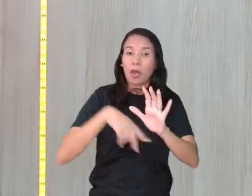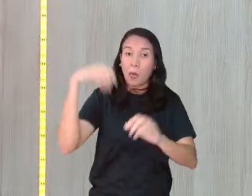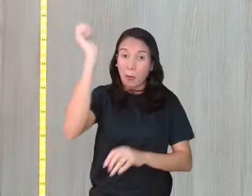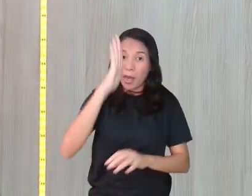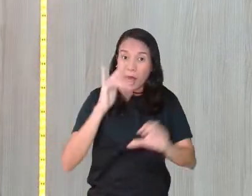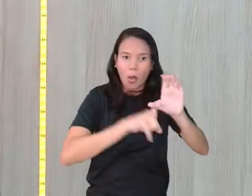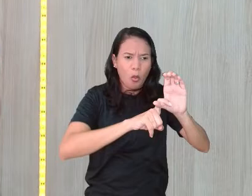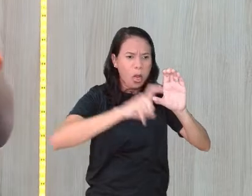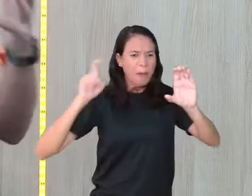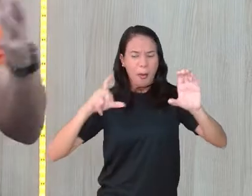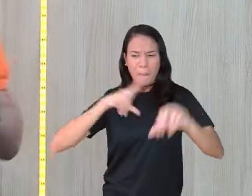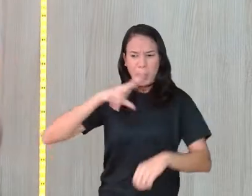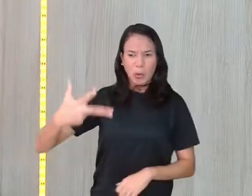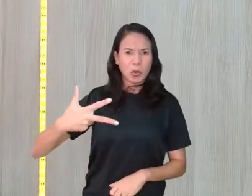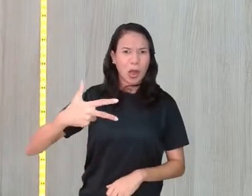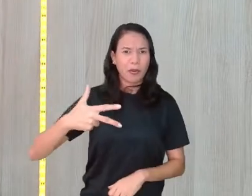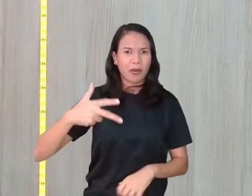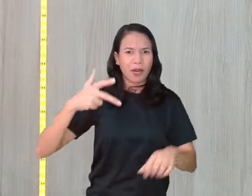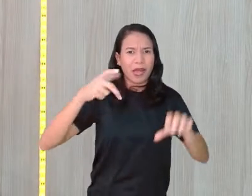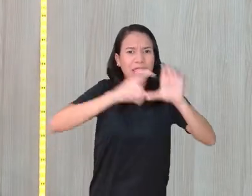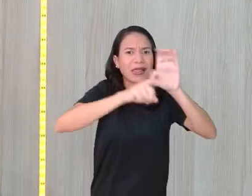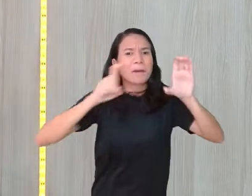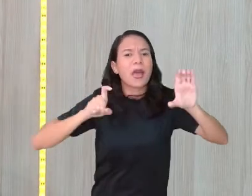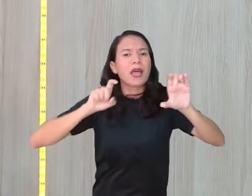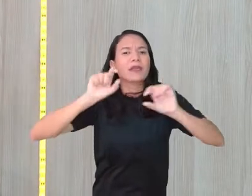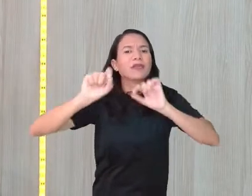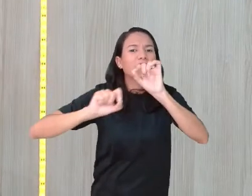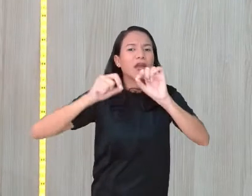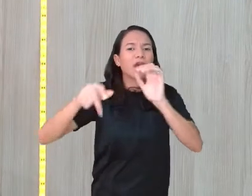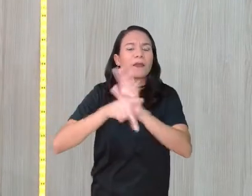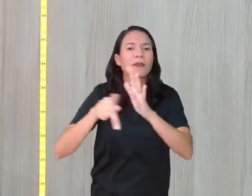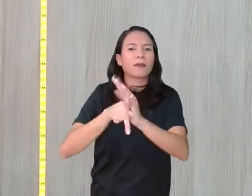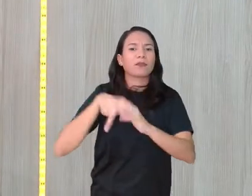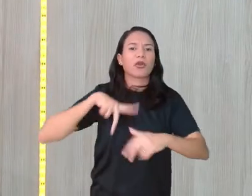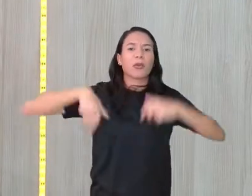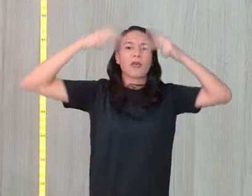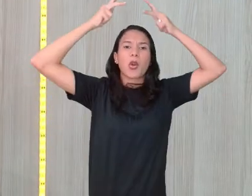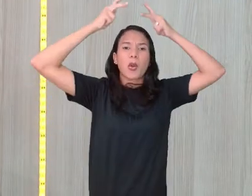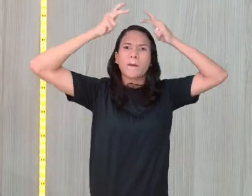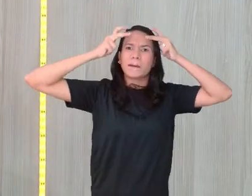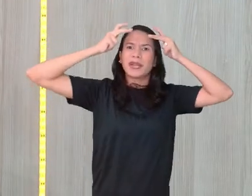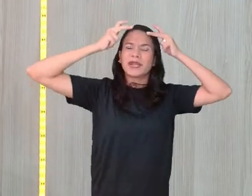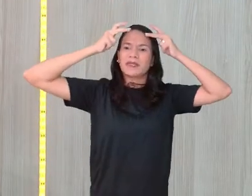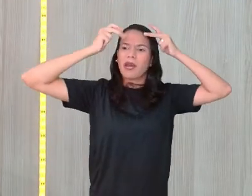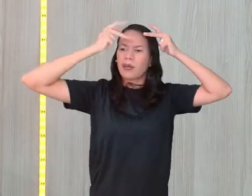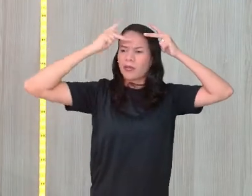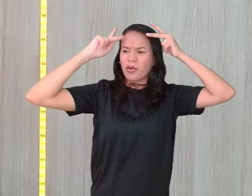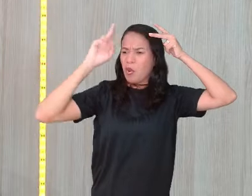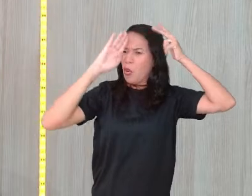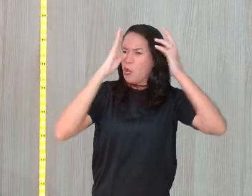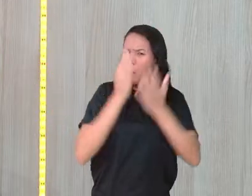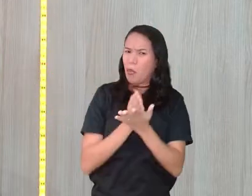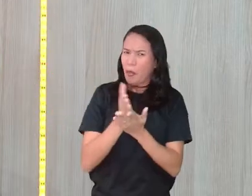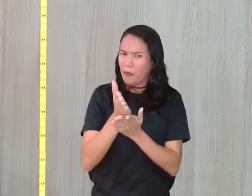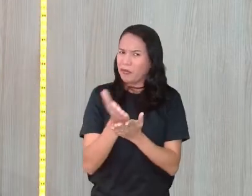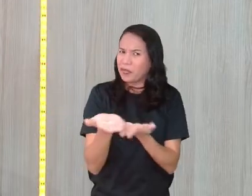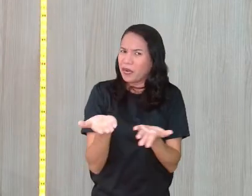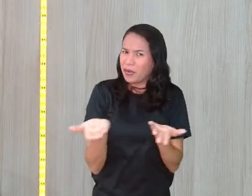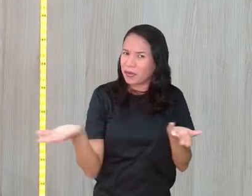independente de Portugal, a independência dada por quem? Pelo príncipe regente, né, já não é muito confiável. E aí